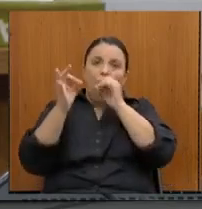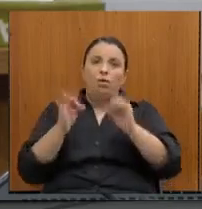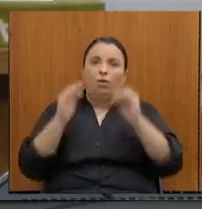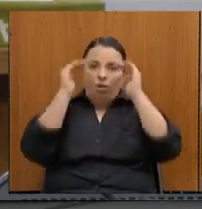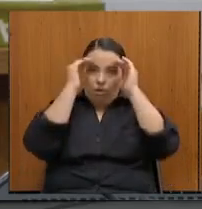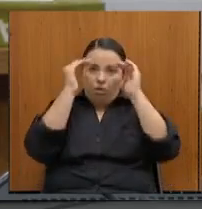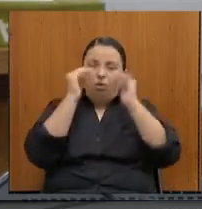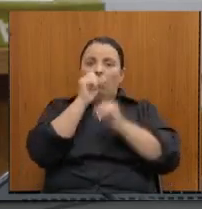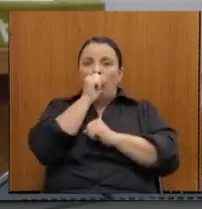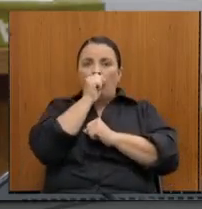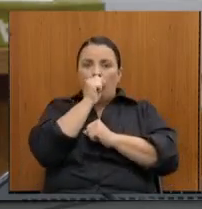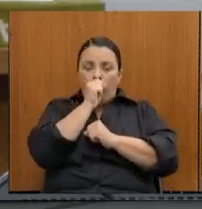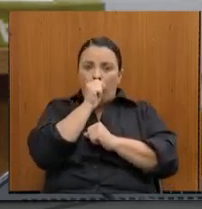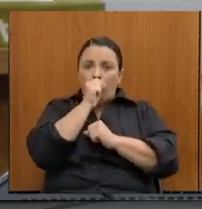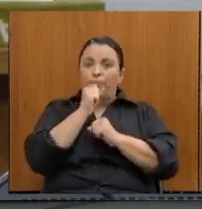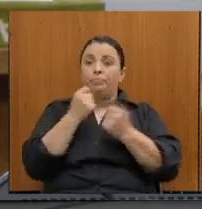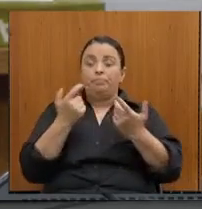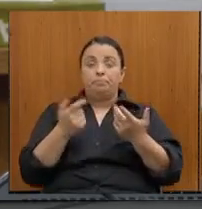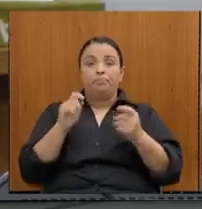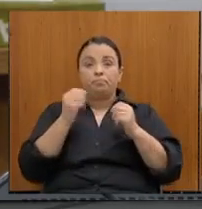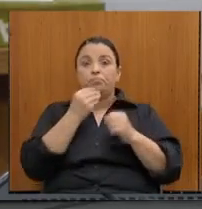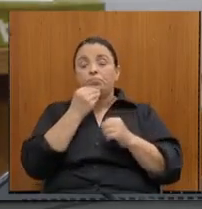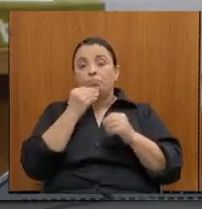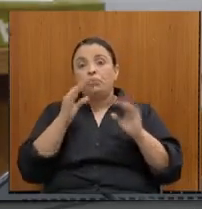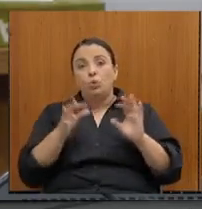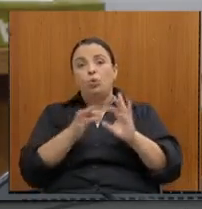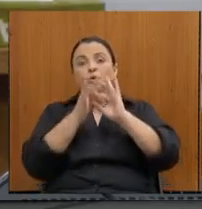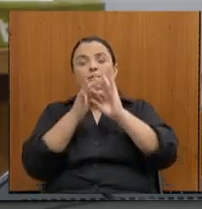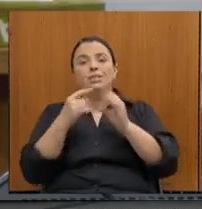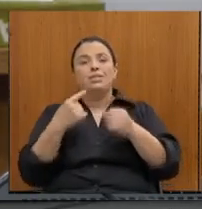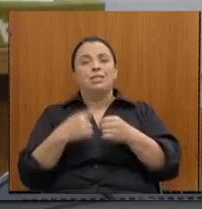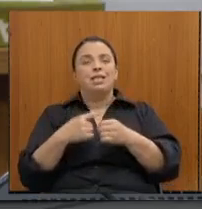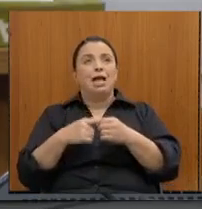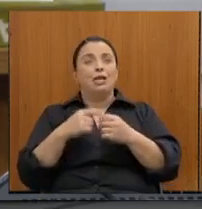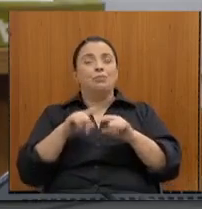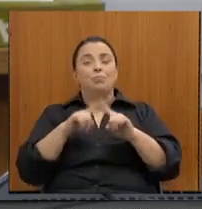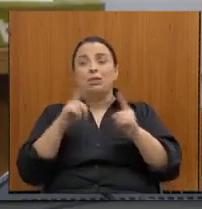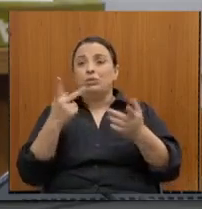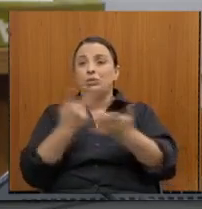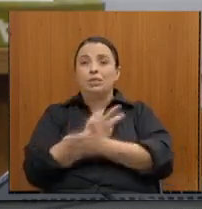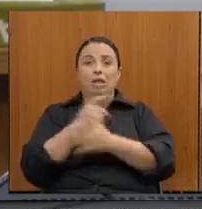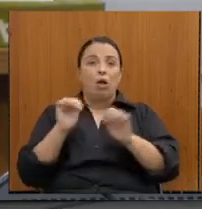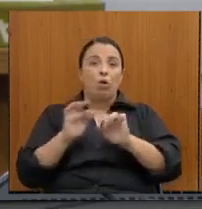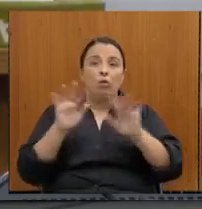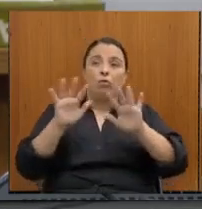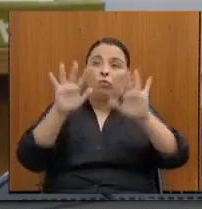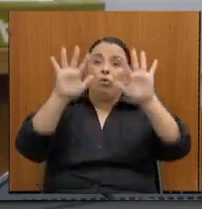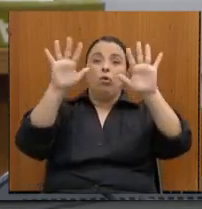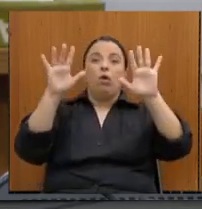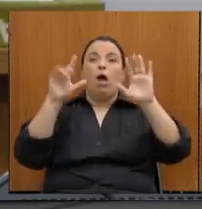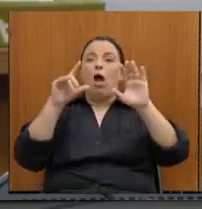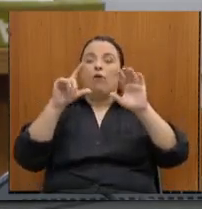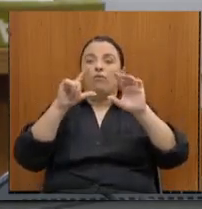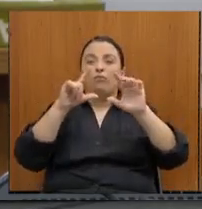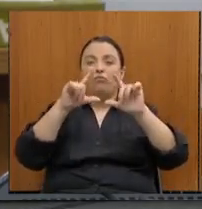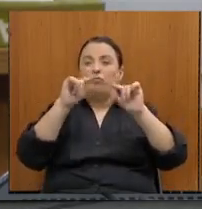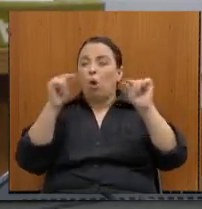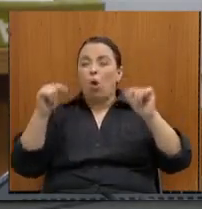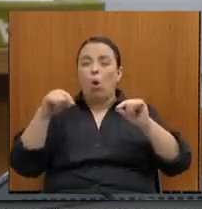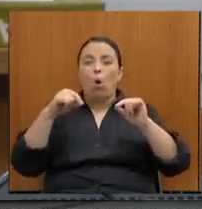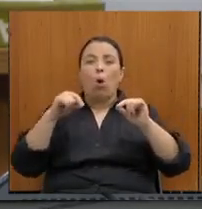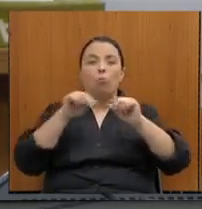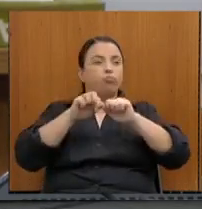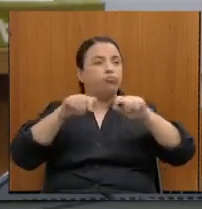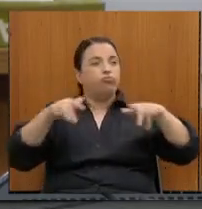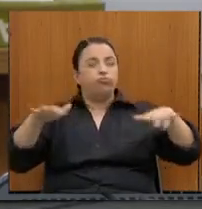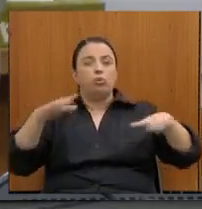o William né avalia cidades a for virgem a fumaça acabar mão de obra